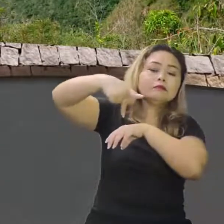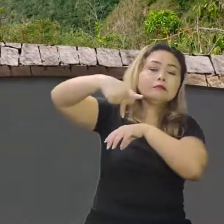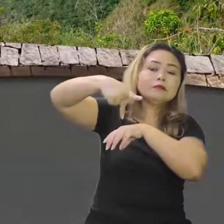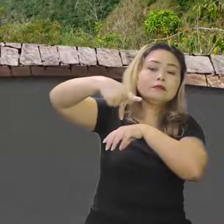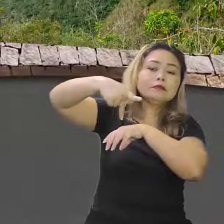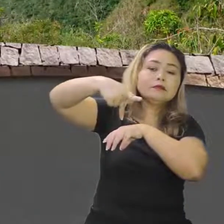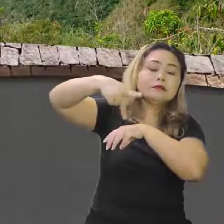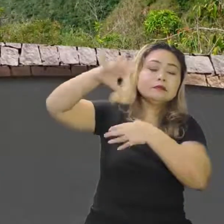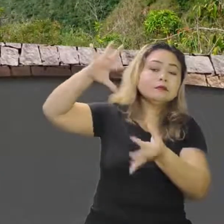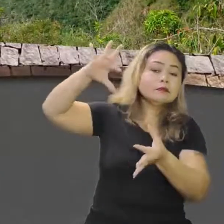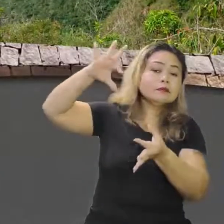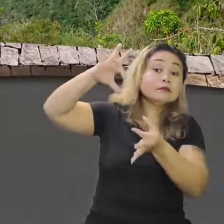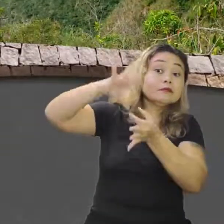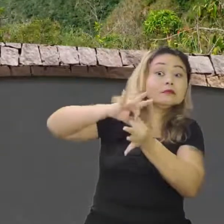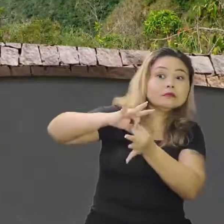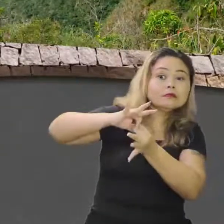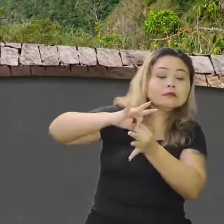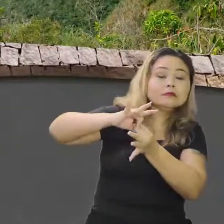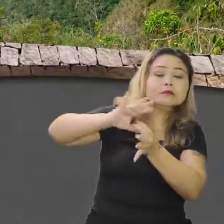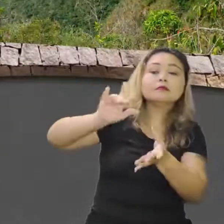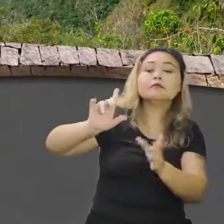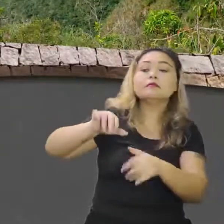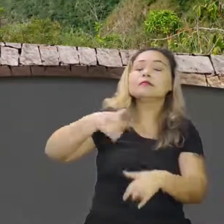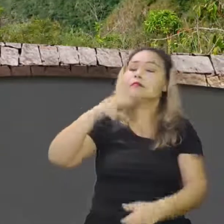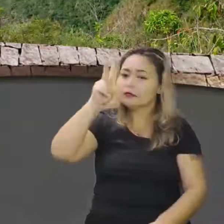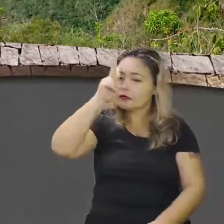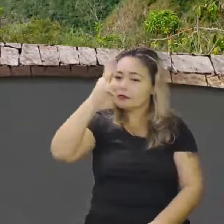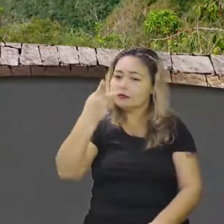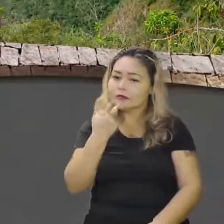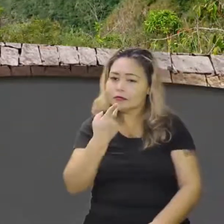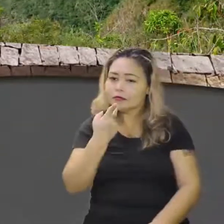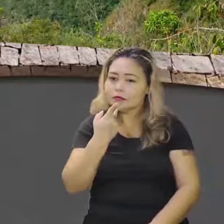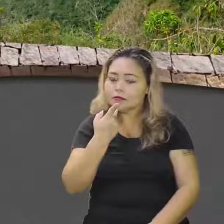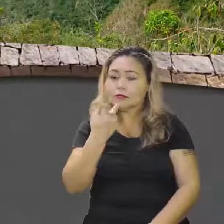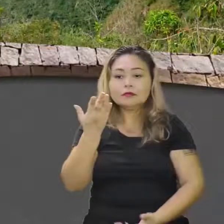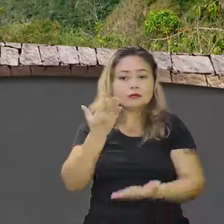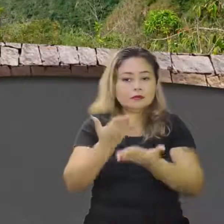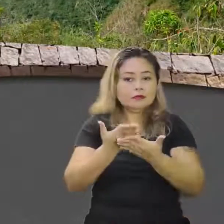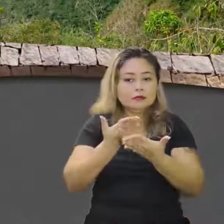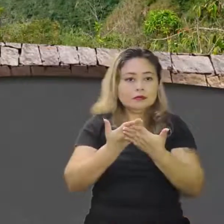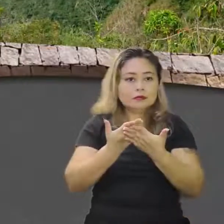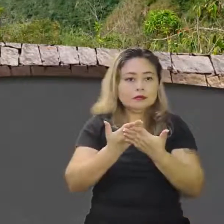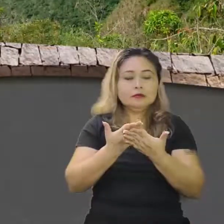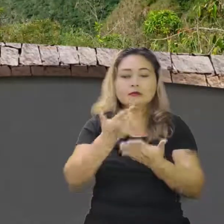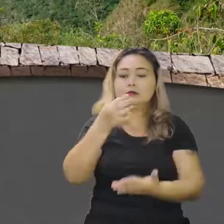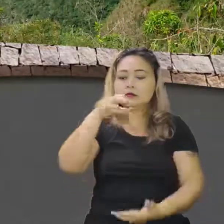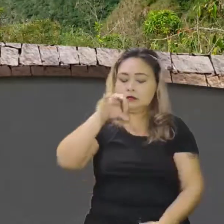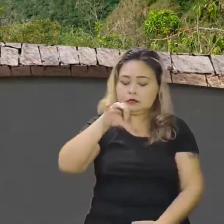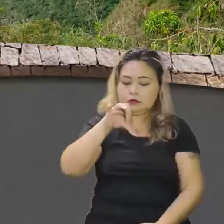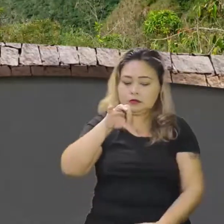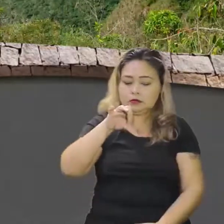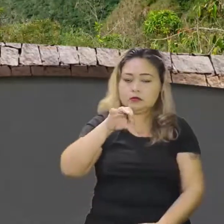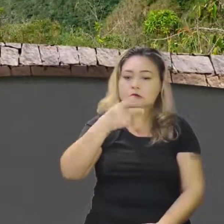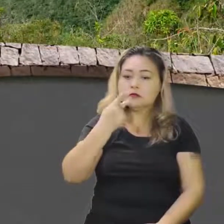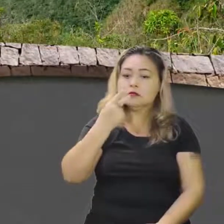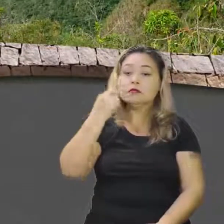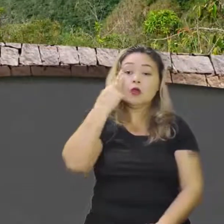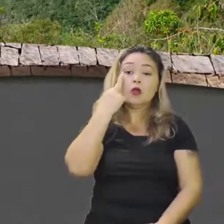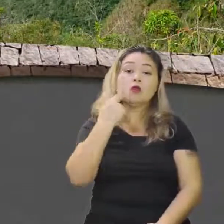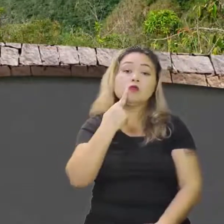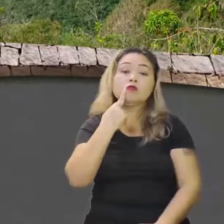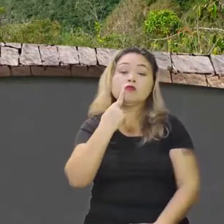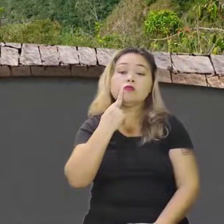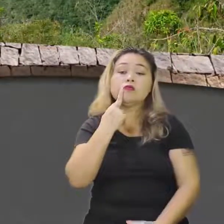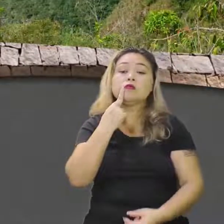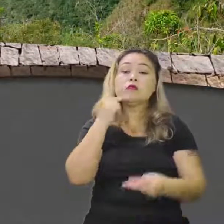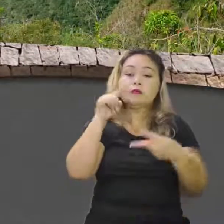internacional. E aí você lembra que eu falei na aula 9, que Rondônia tem